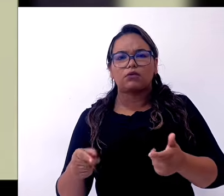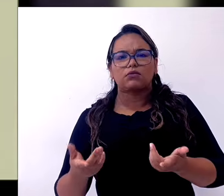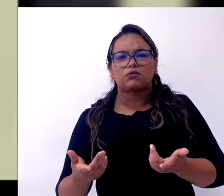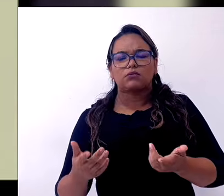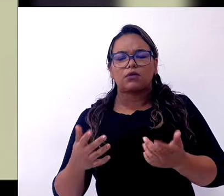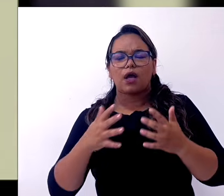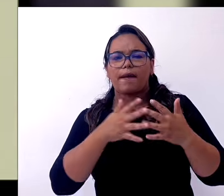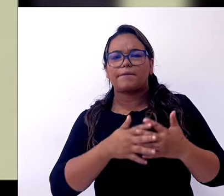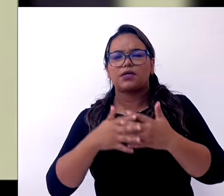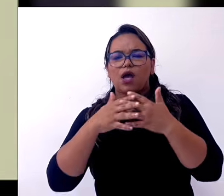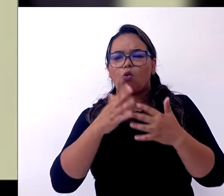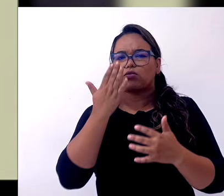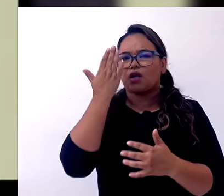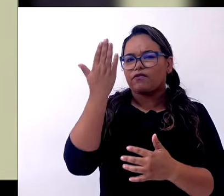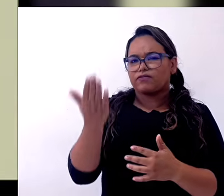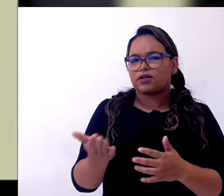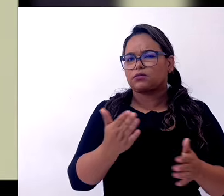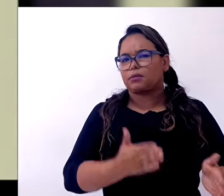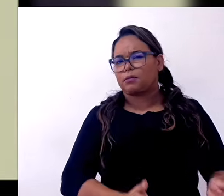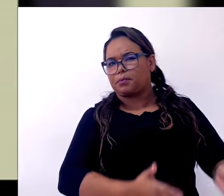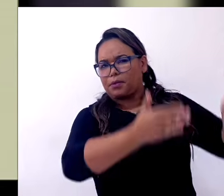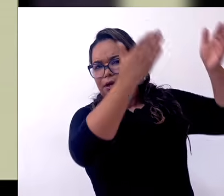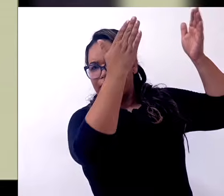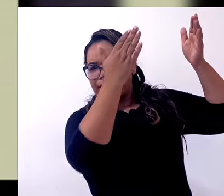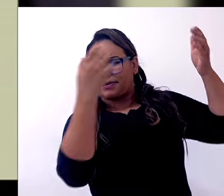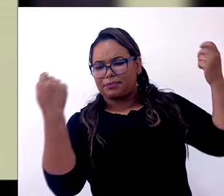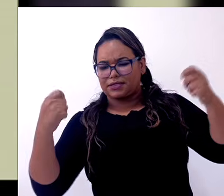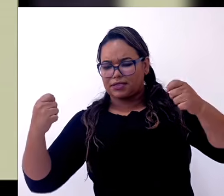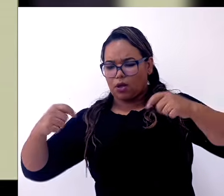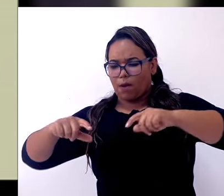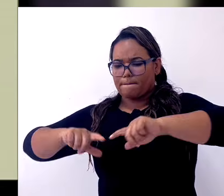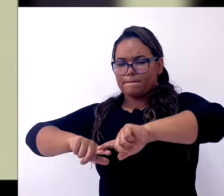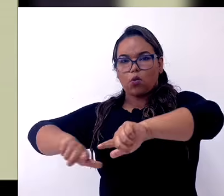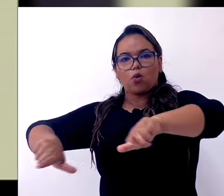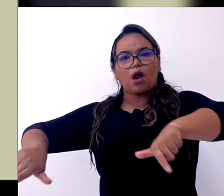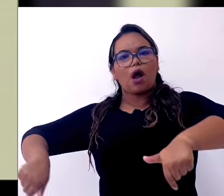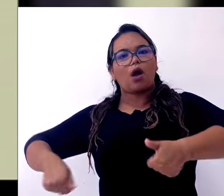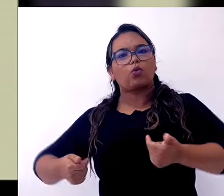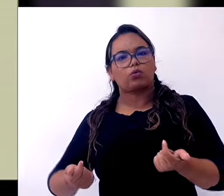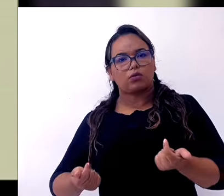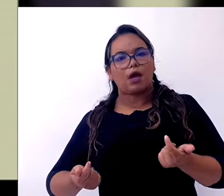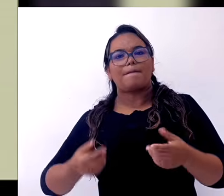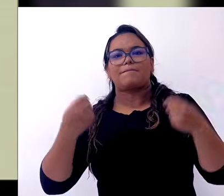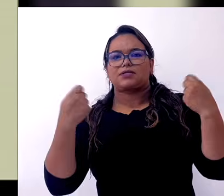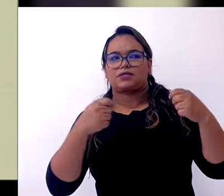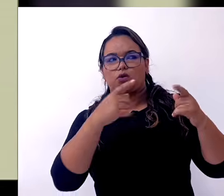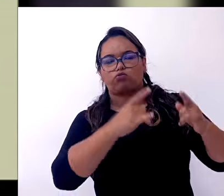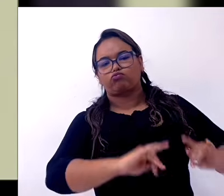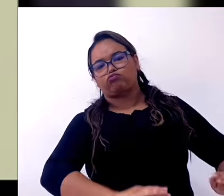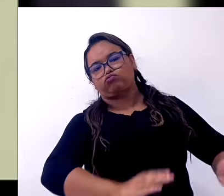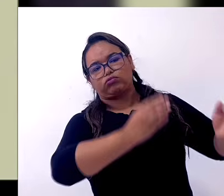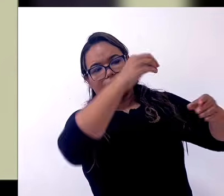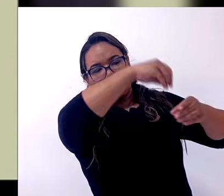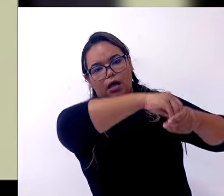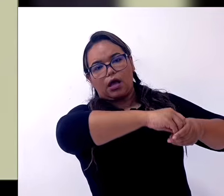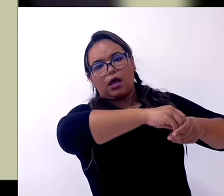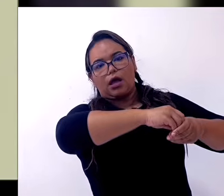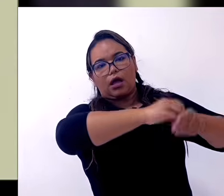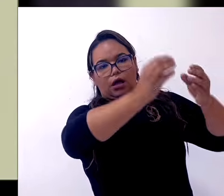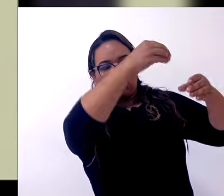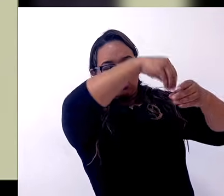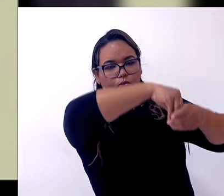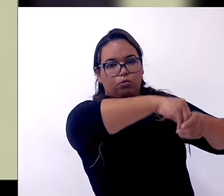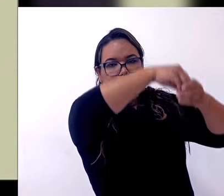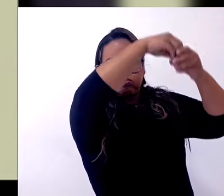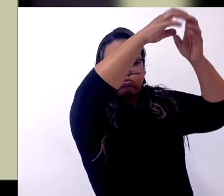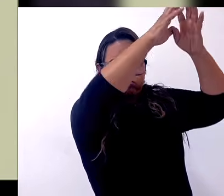Nós precisamos falar a verdade sobre o terrorismo. Nós não vamos tolerar histórias fantásticas de conspiração com